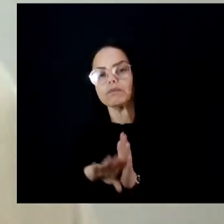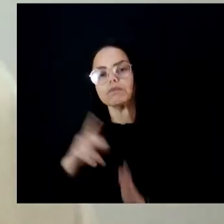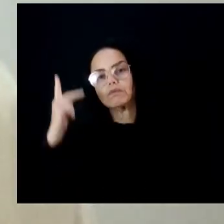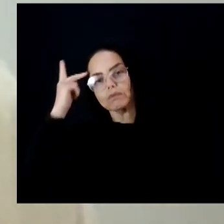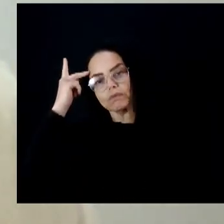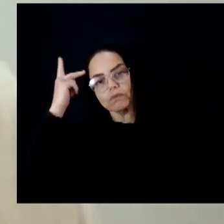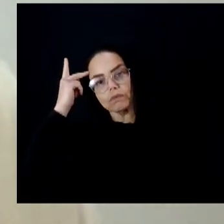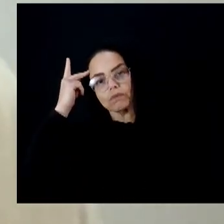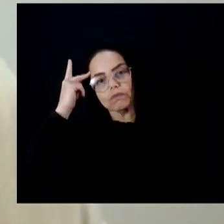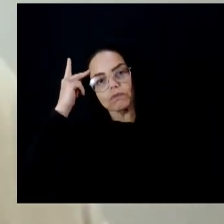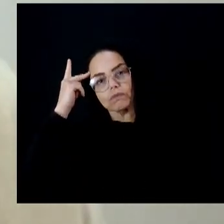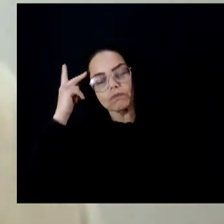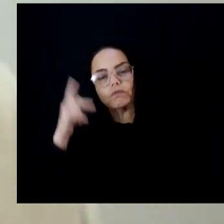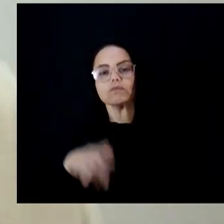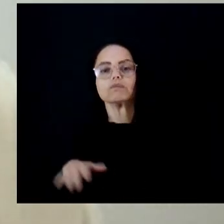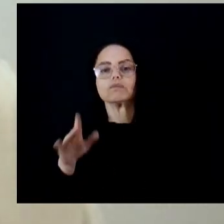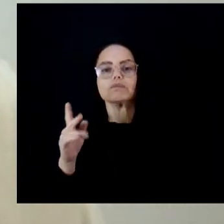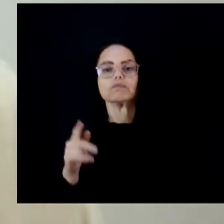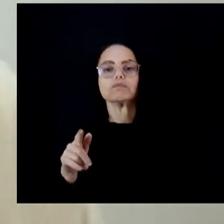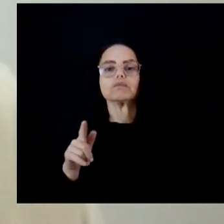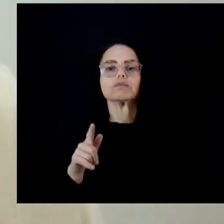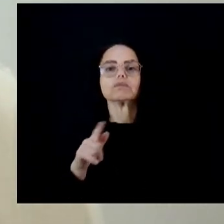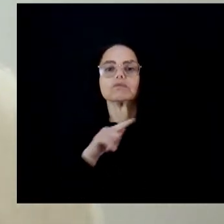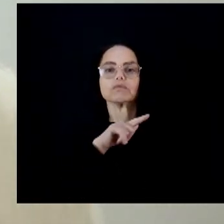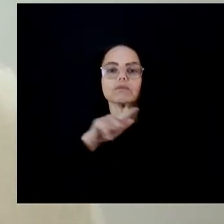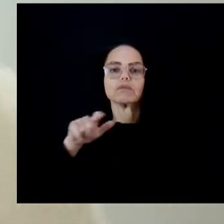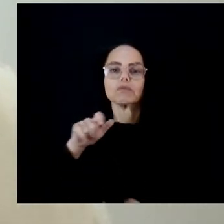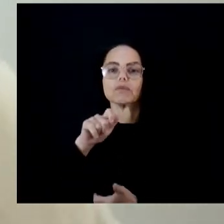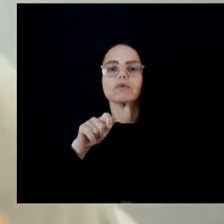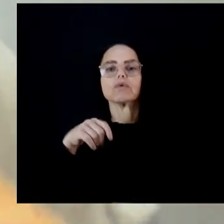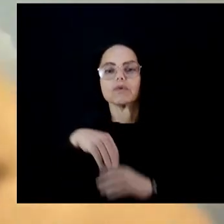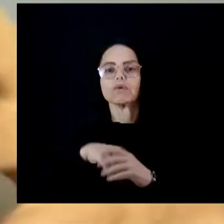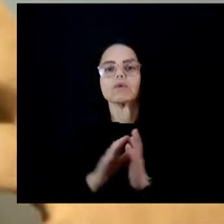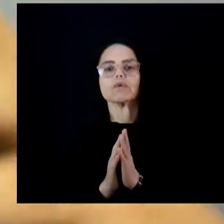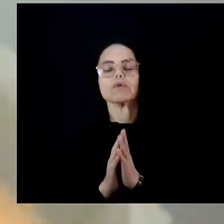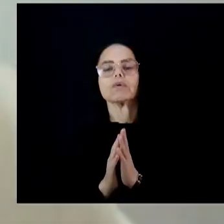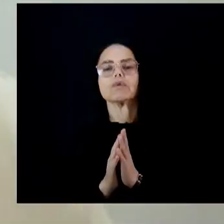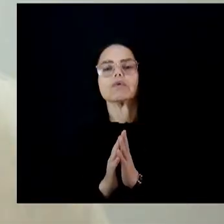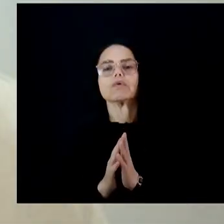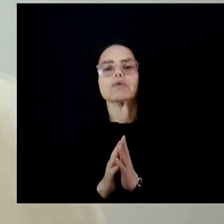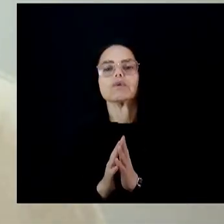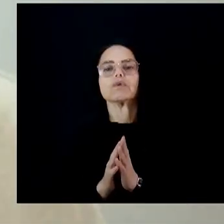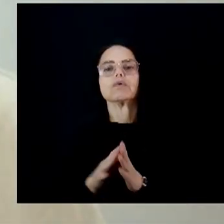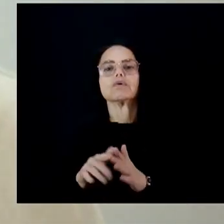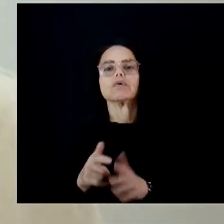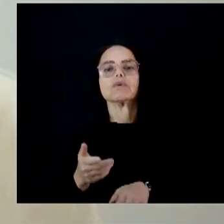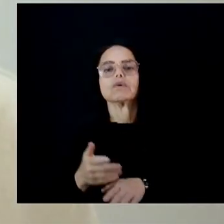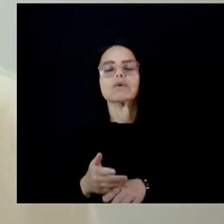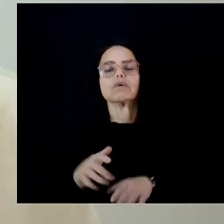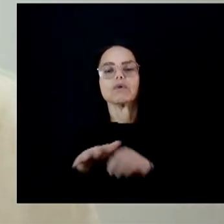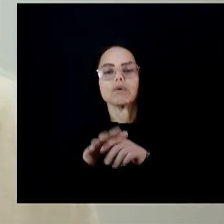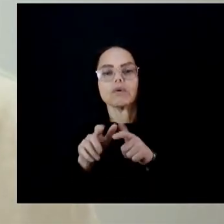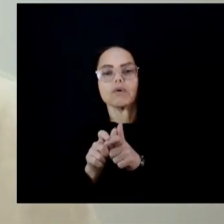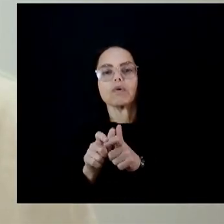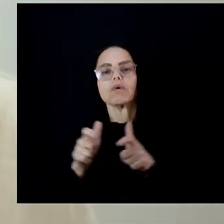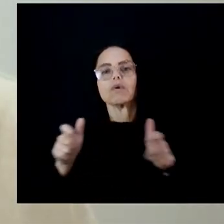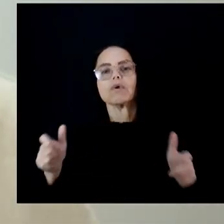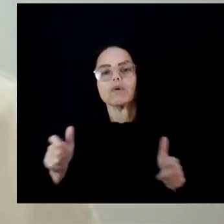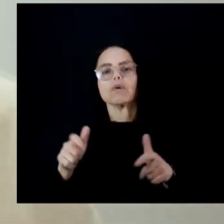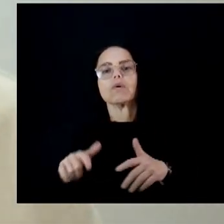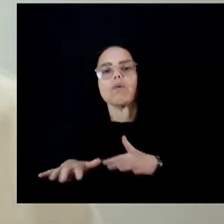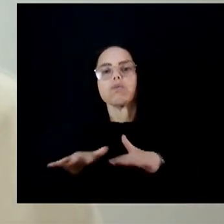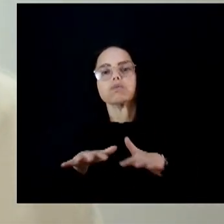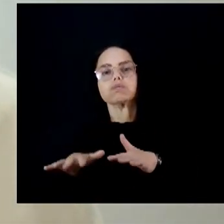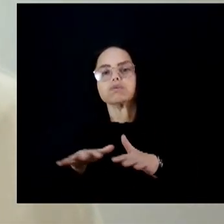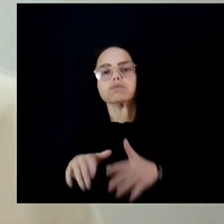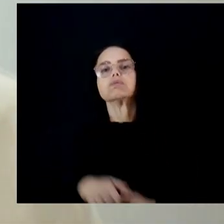geológica de São Paulo muito específica ali, São Paulo está dentro de uma bacia sedimentar que acaba amplificando as ondas. Então, as